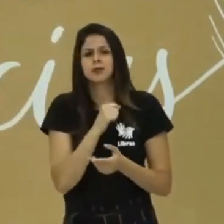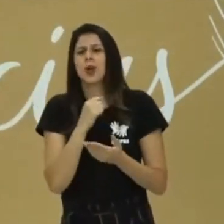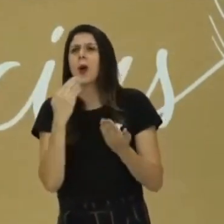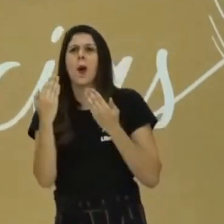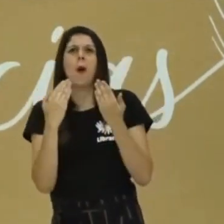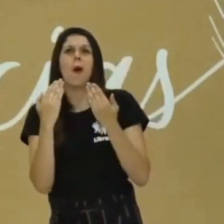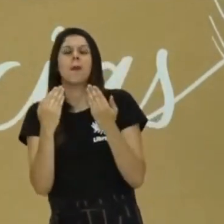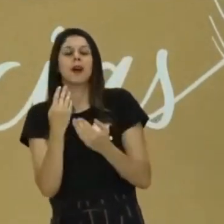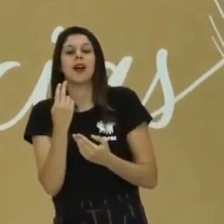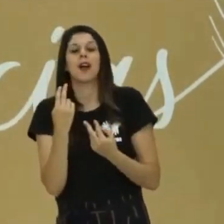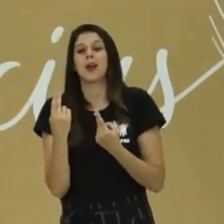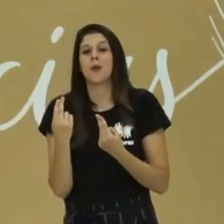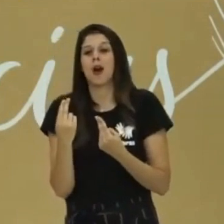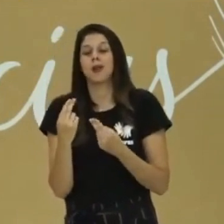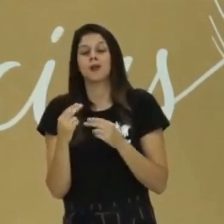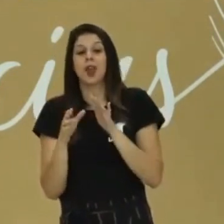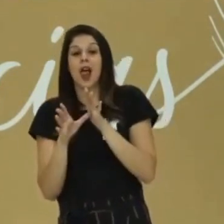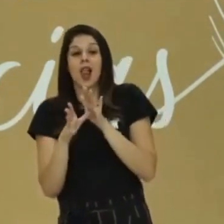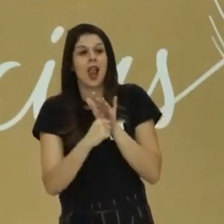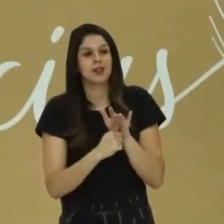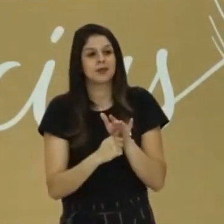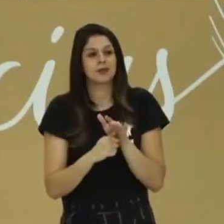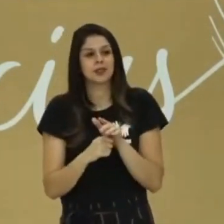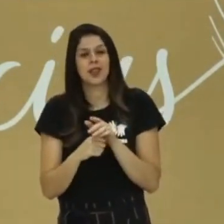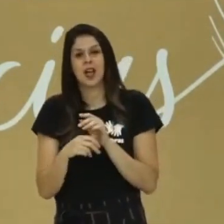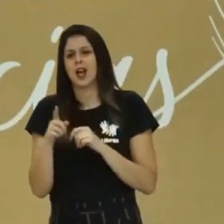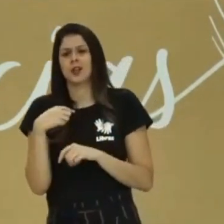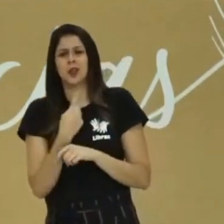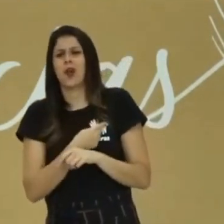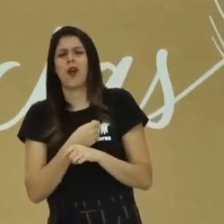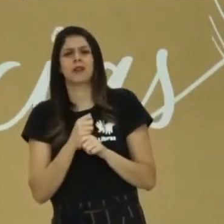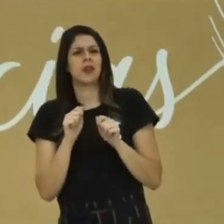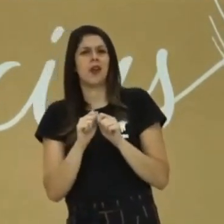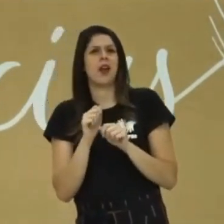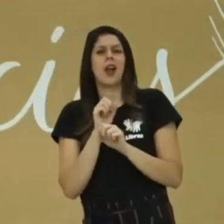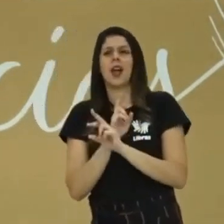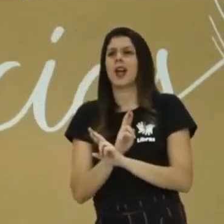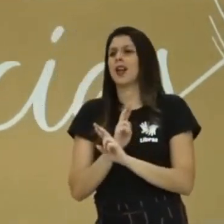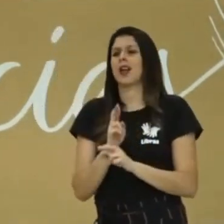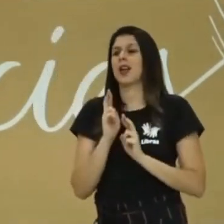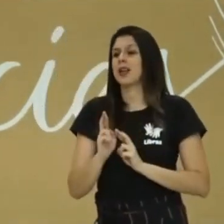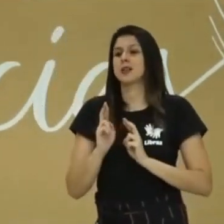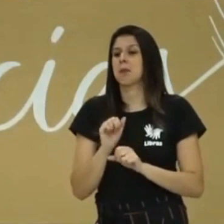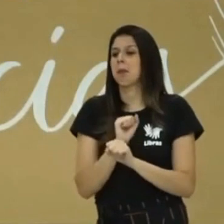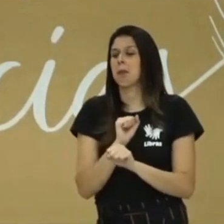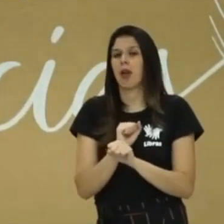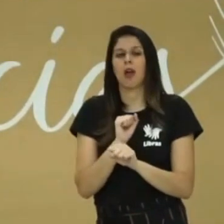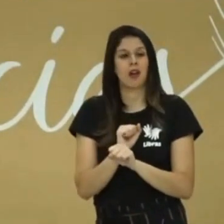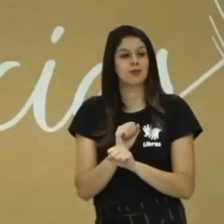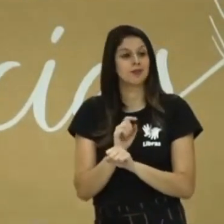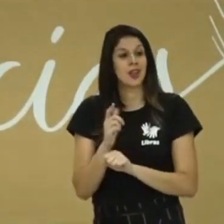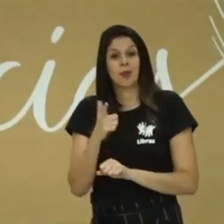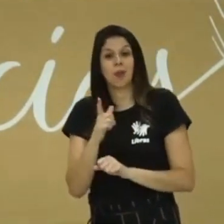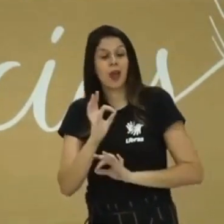de noite vem ele vem no momento em que ninguém está esperando ele vem no momento em que não há qualquer tipo